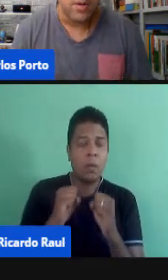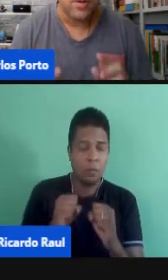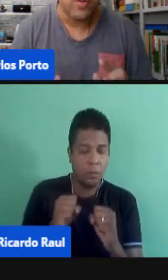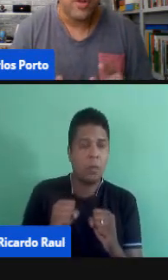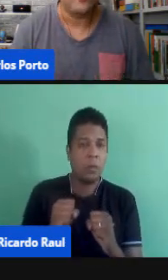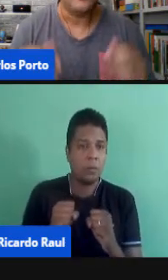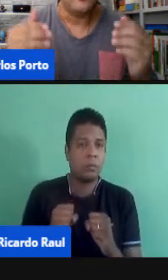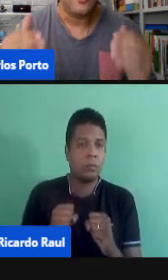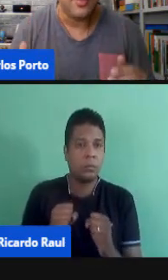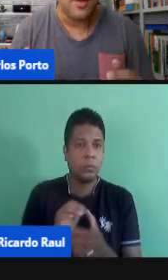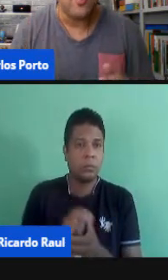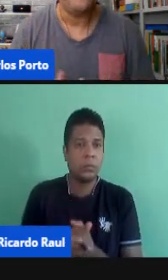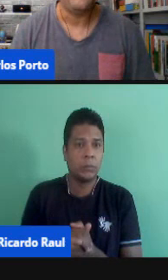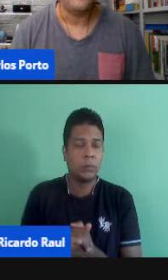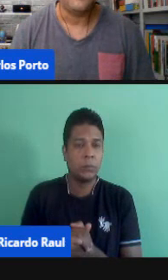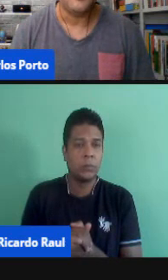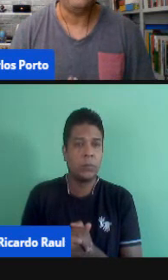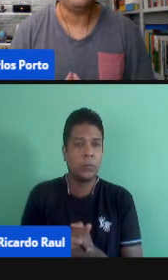são